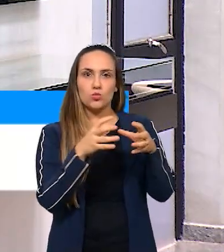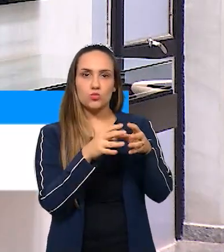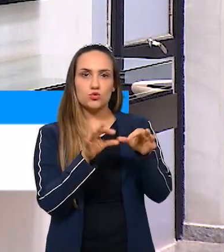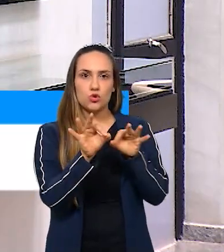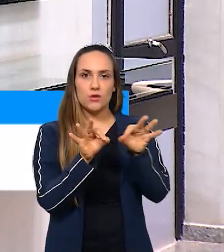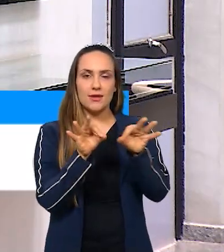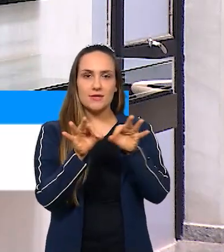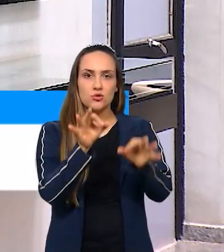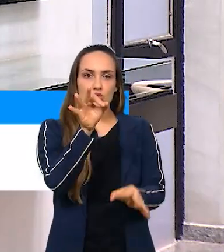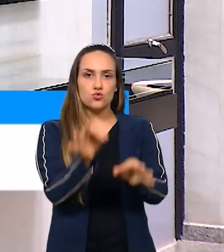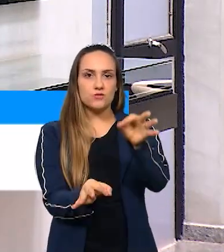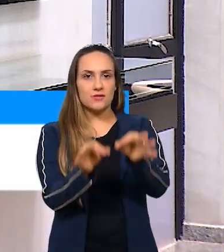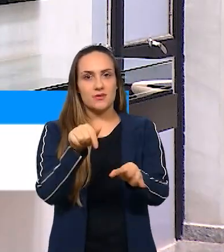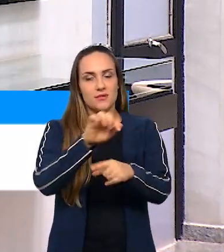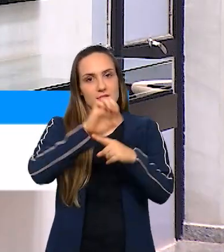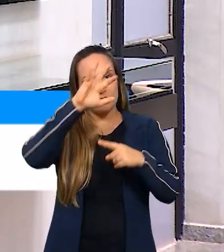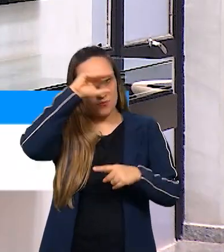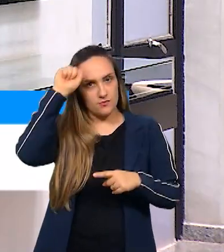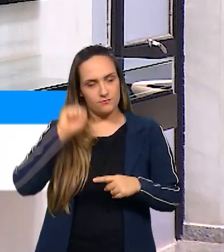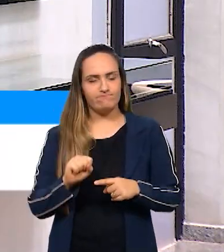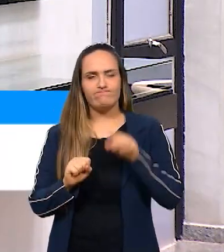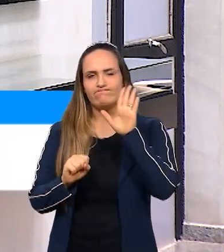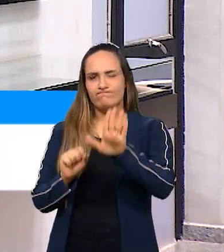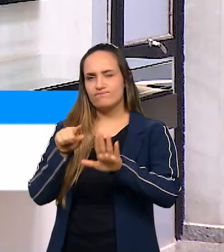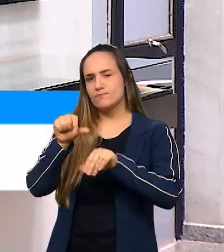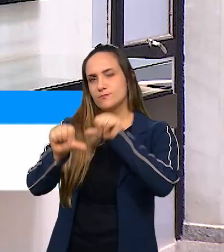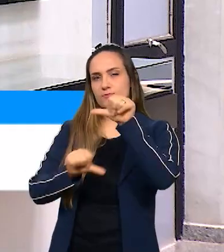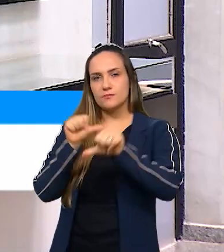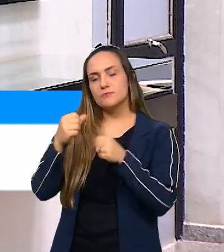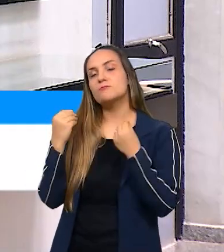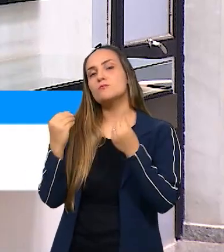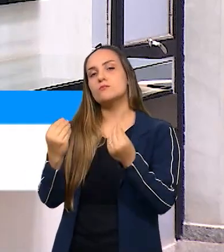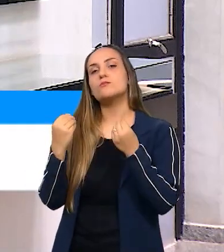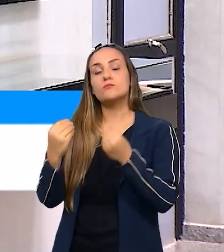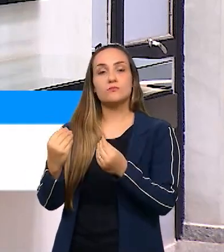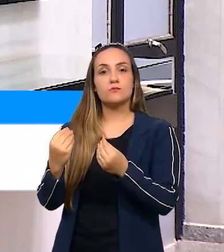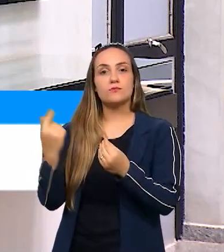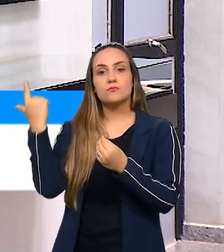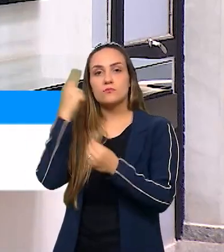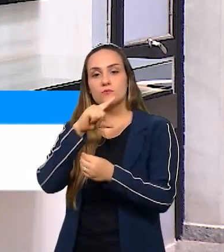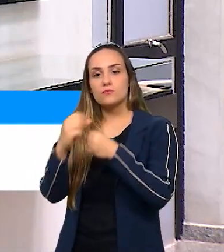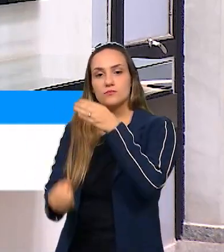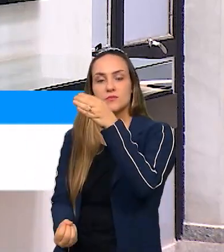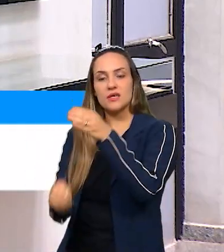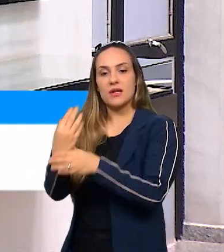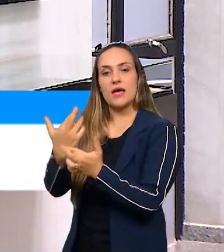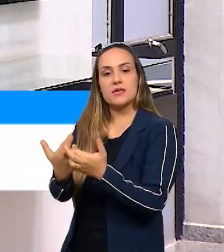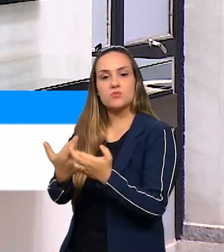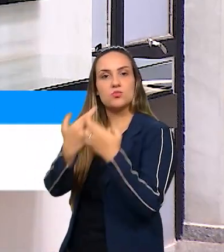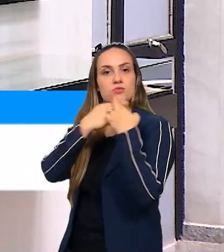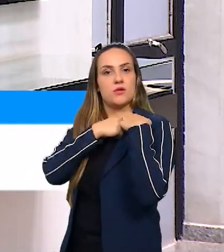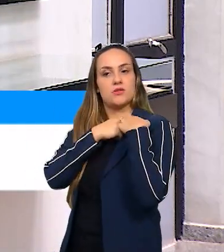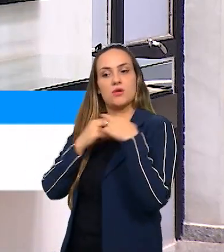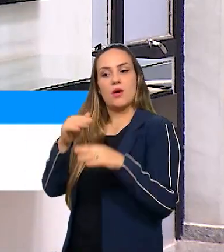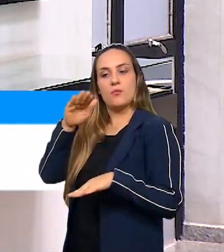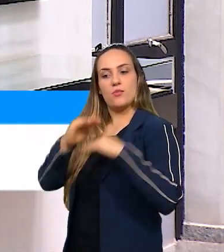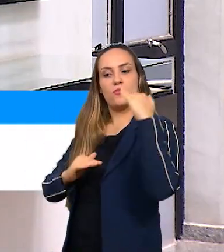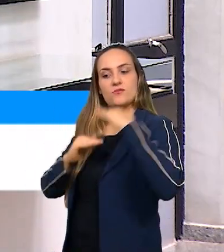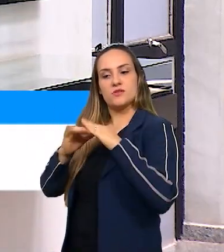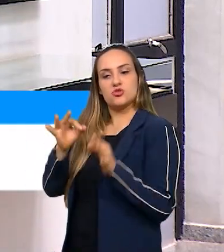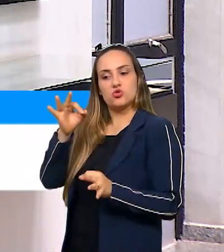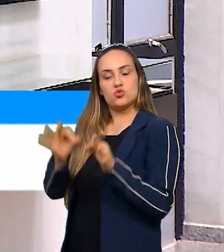Organização e Divisão Judiciárias de Mato Grosso do Sul. A modificação visa possibilitar a criação de prerrogativas